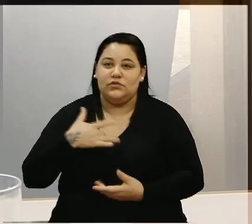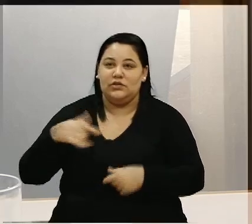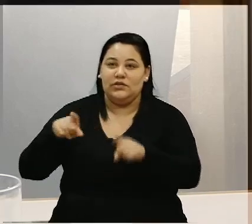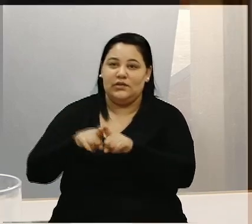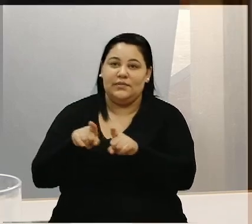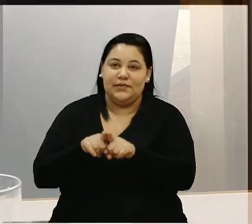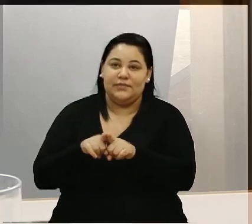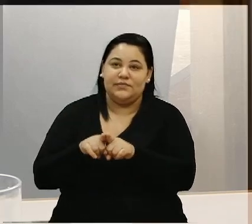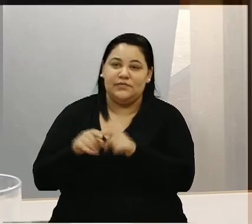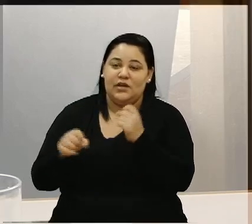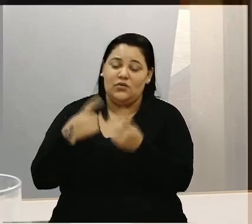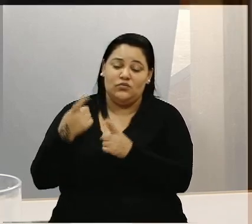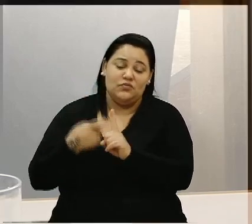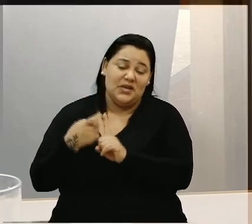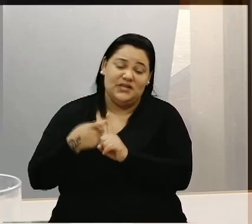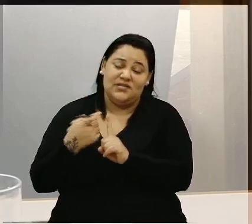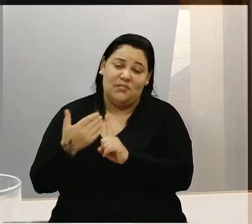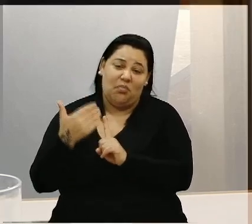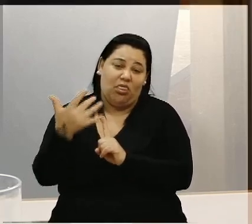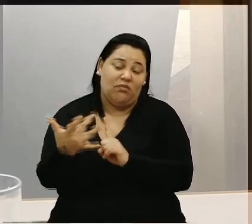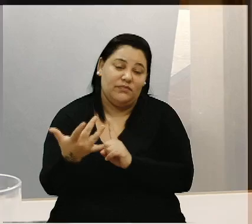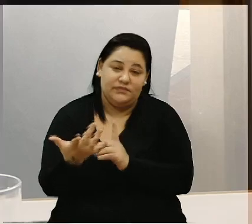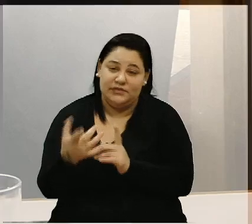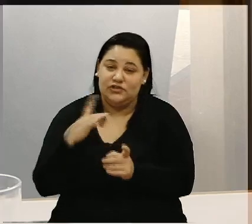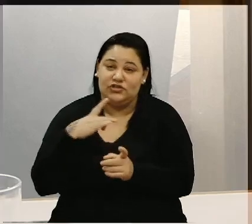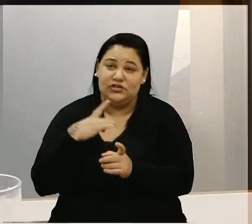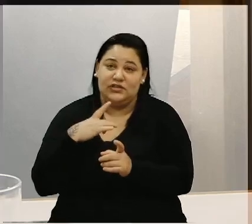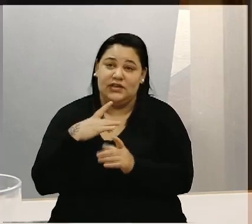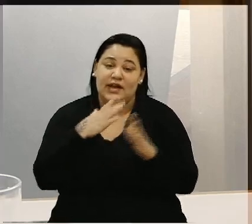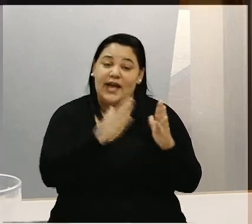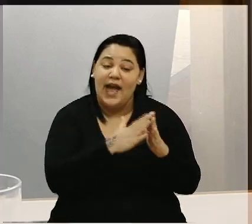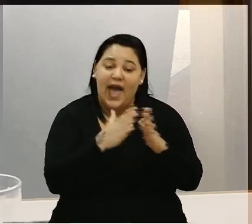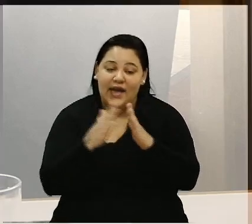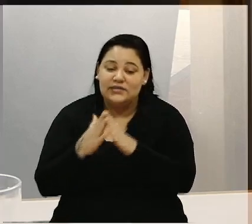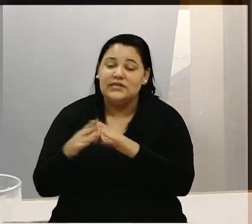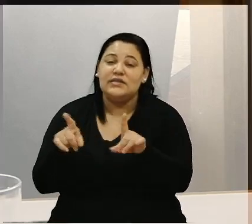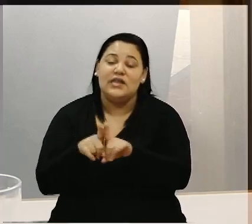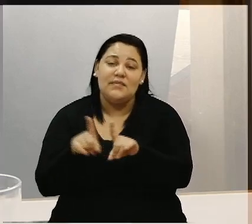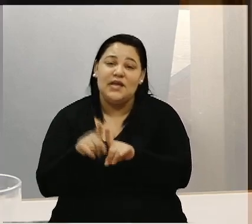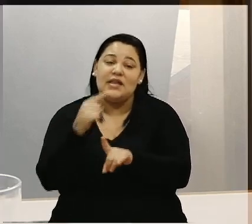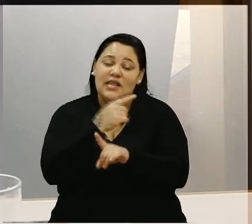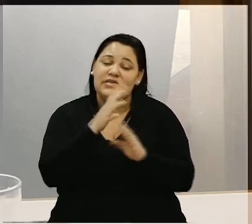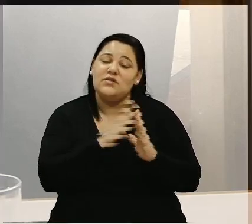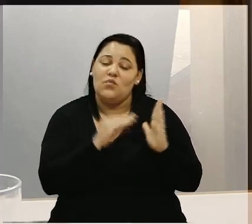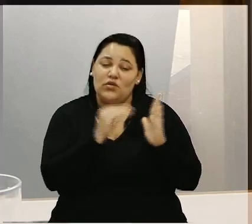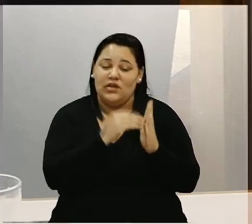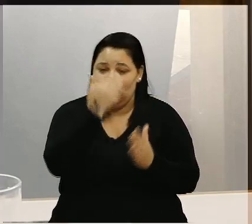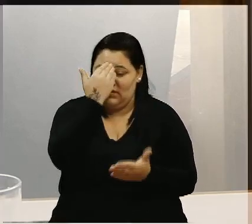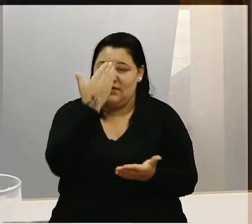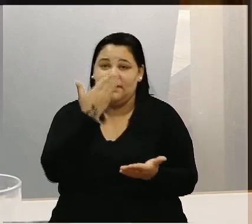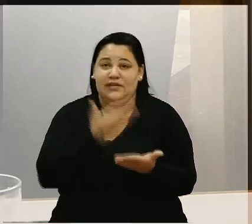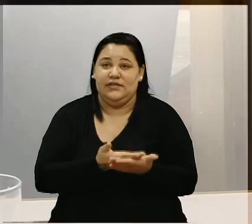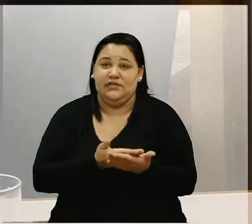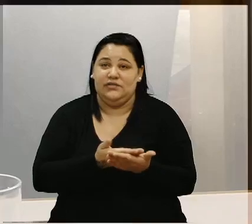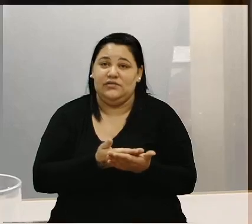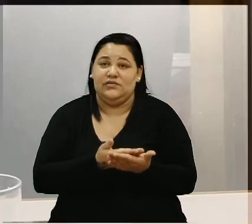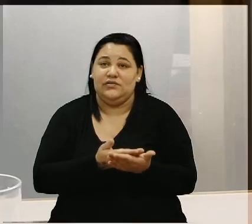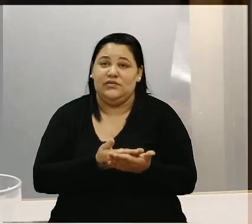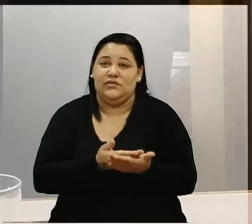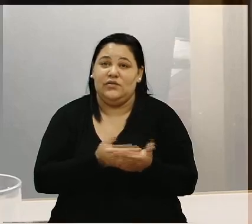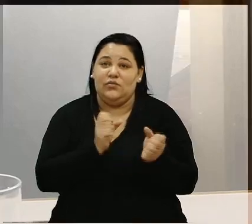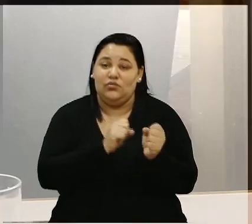daqui a alguns meses, né? Talvez a gente ter habitações também nesse modelo, né, que eu acredito que poderiam